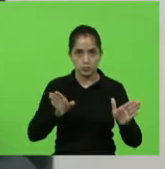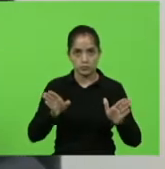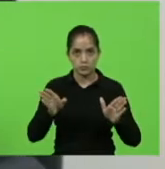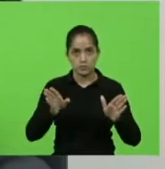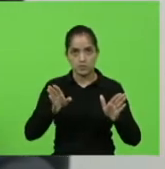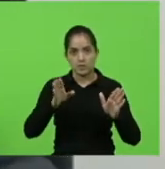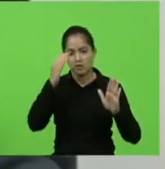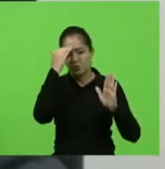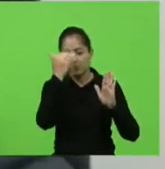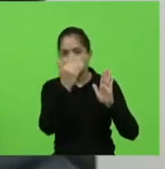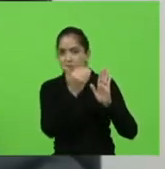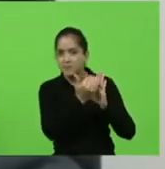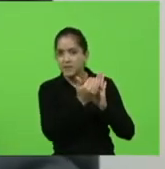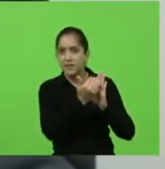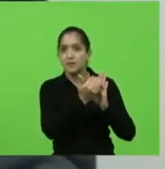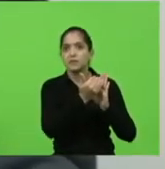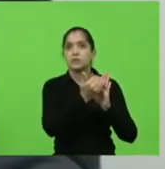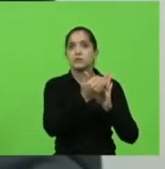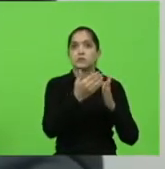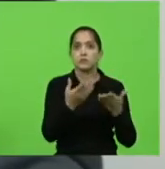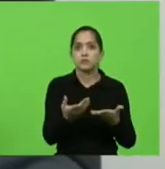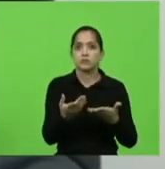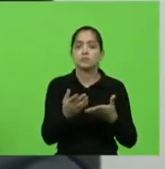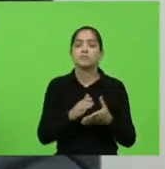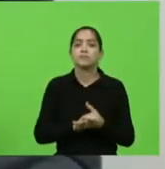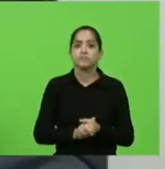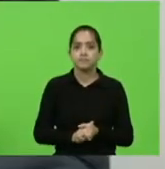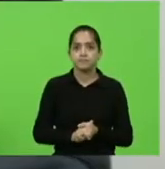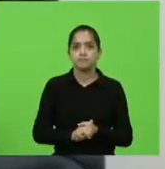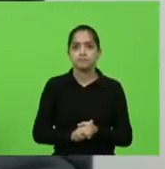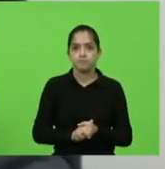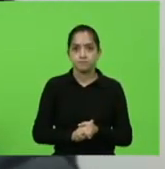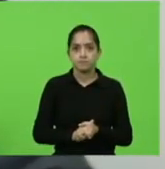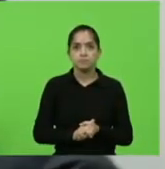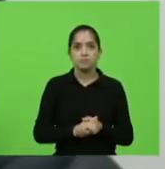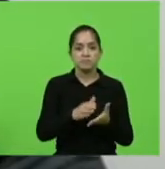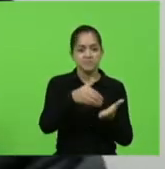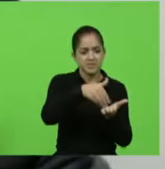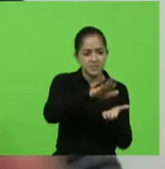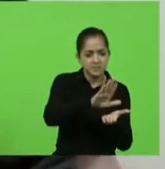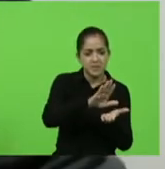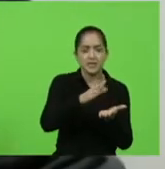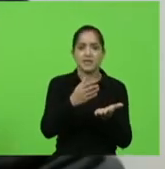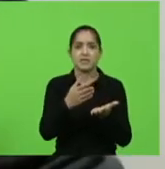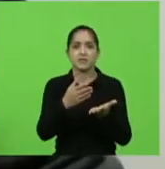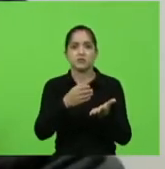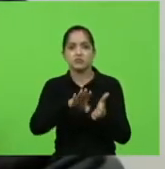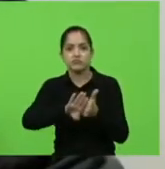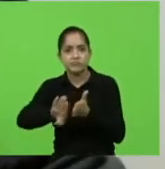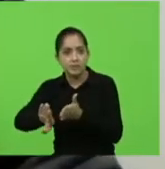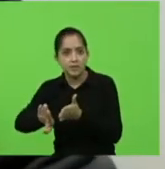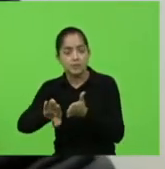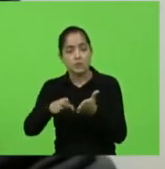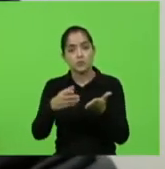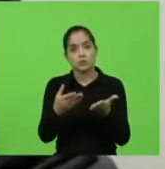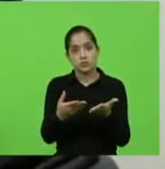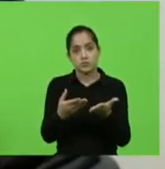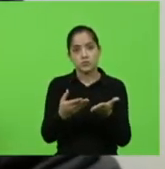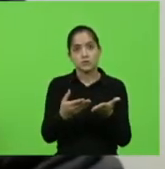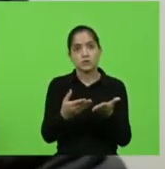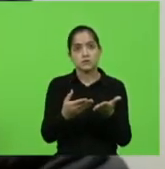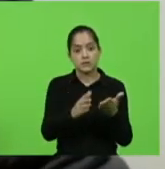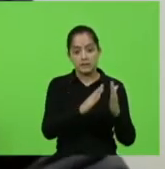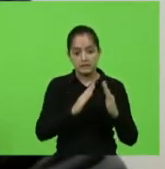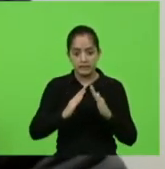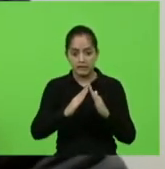de mandados de reintegração de posse, despejos e remoções determinadas